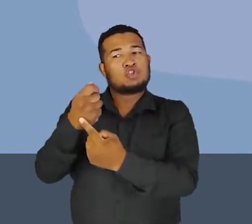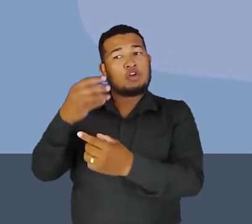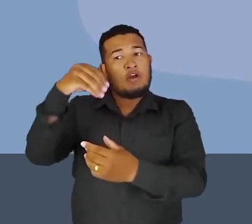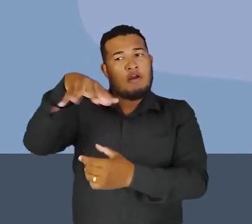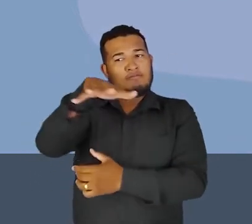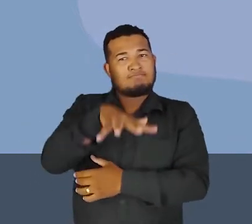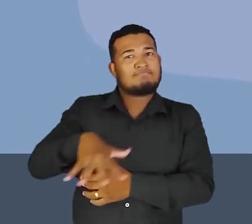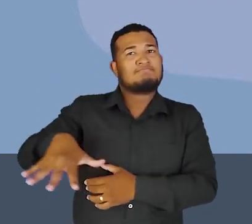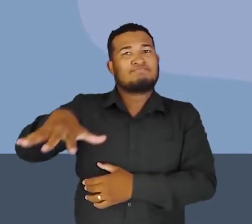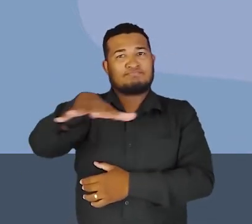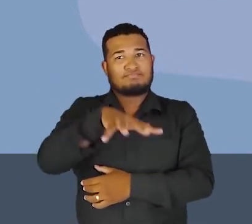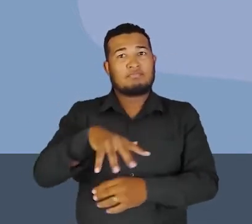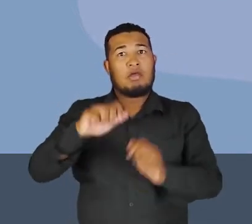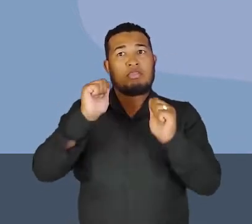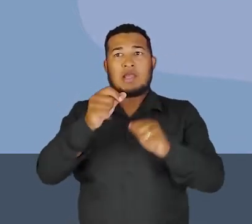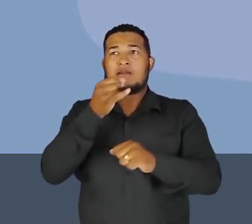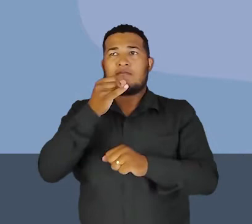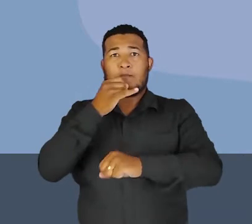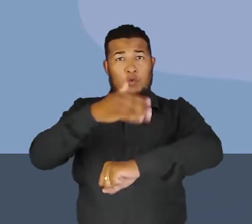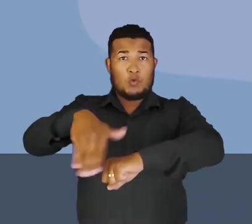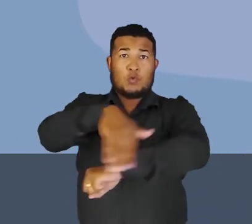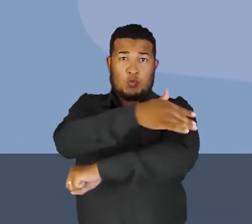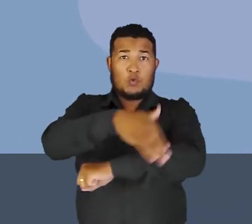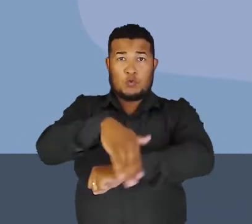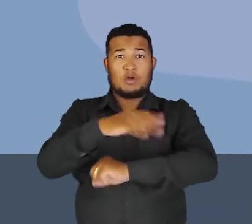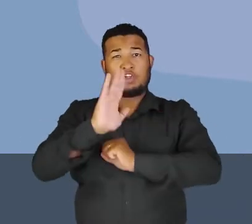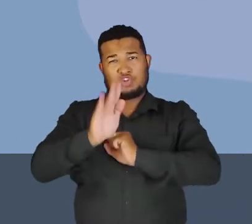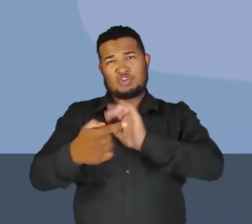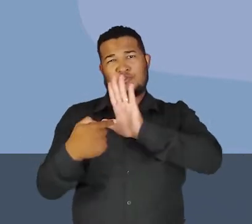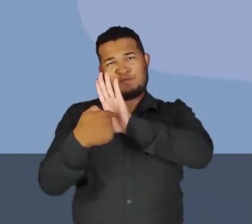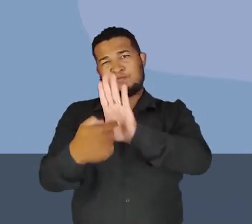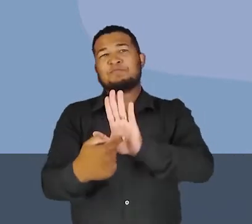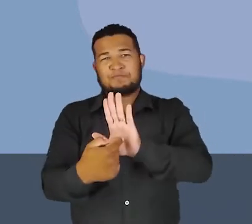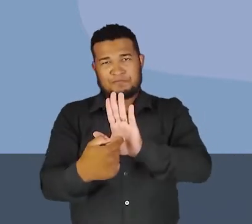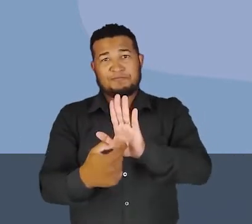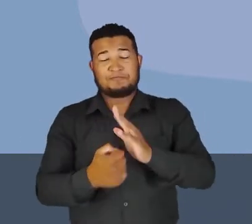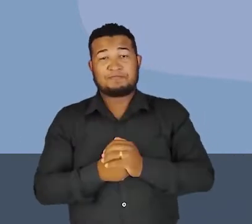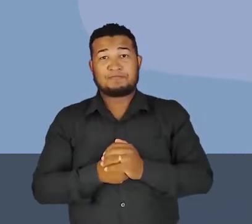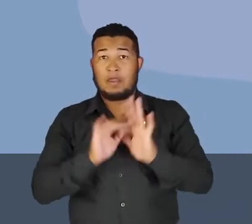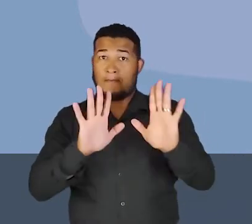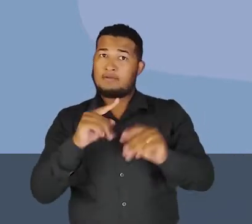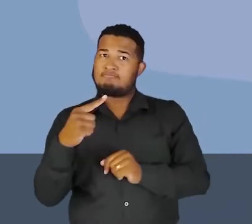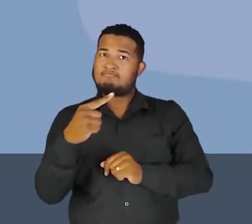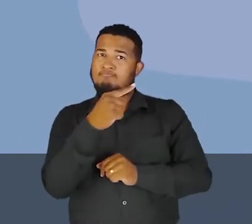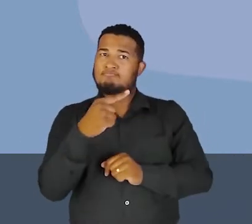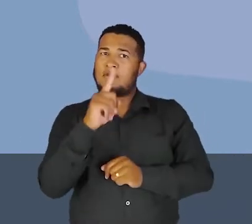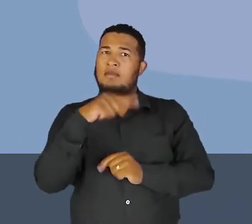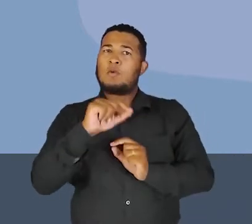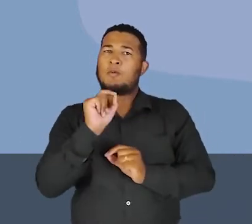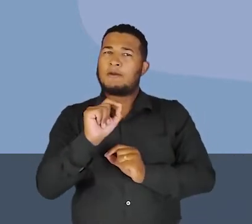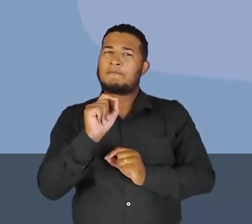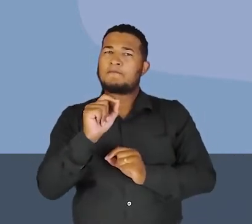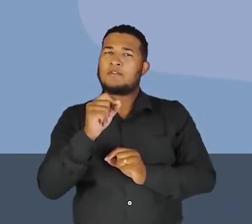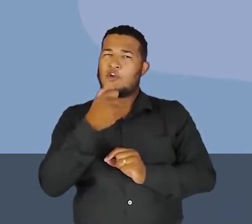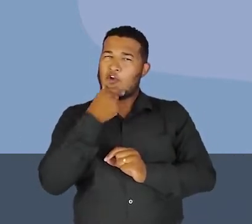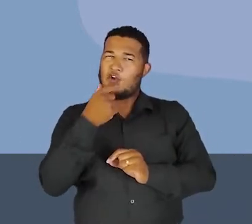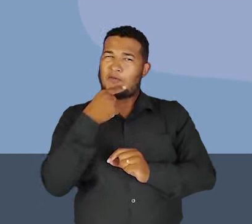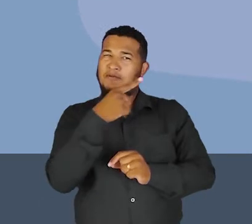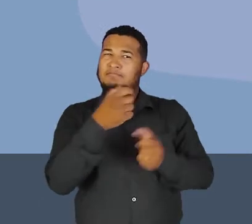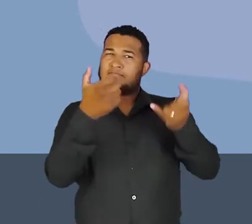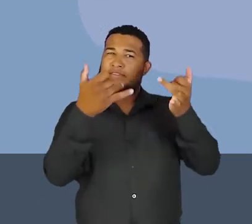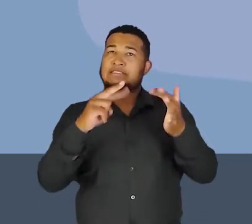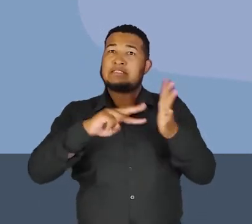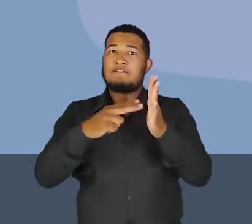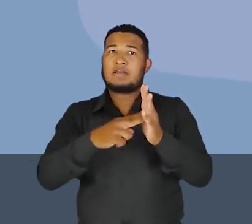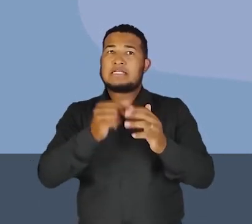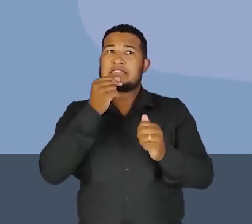espaço, dentro de um ambiente que pode ser a rua, como a gente viu, né, o trabalho do Maciunas. Neste caso, o Beuys fez esse trabalho chamado Eu Amo a